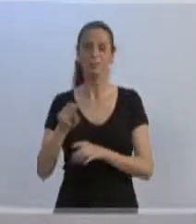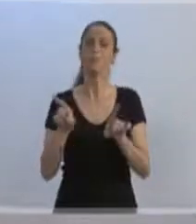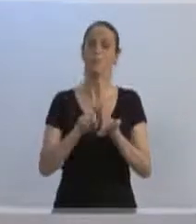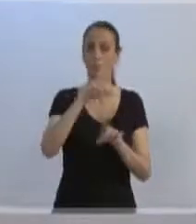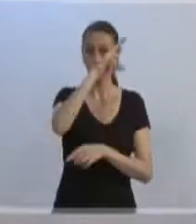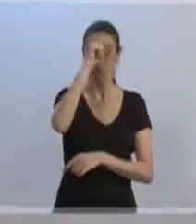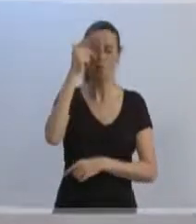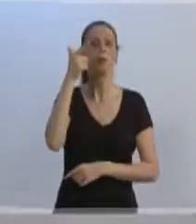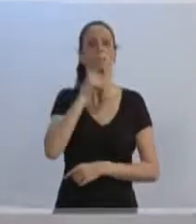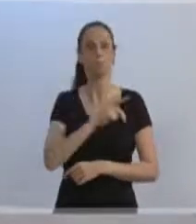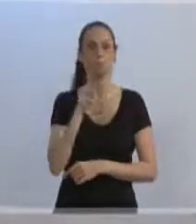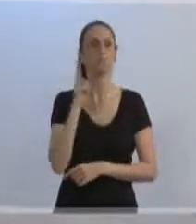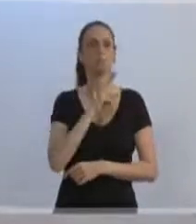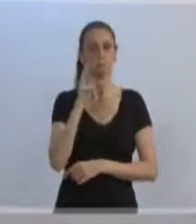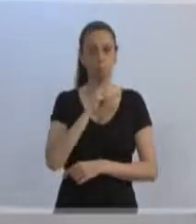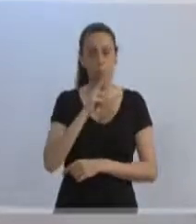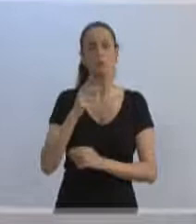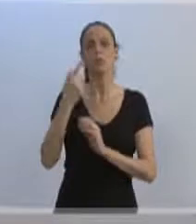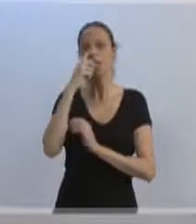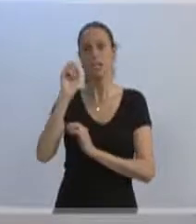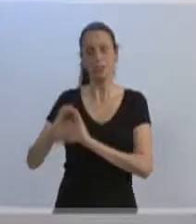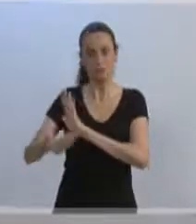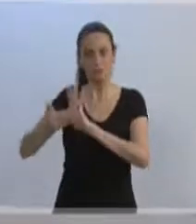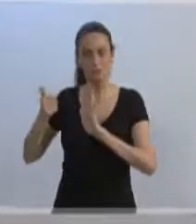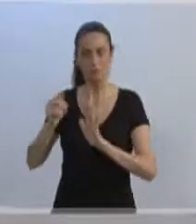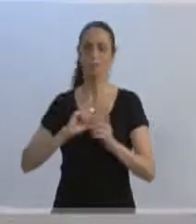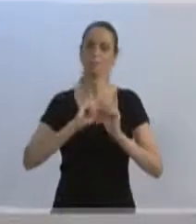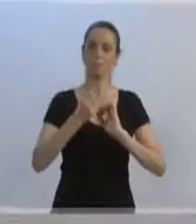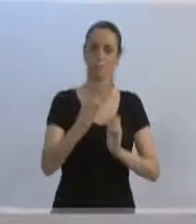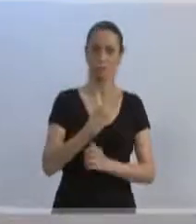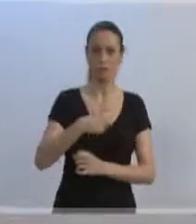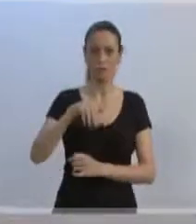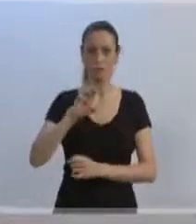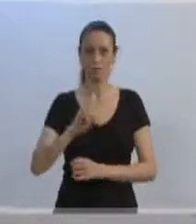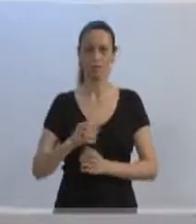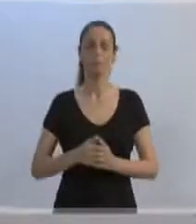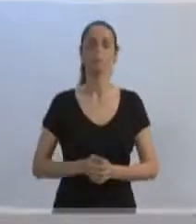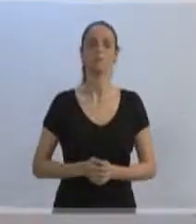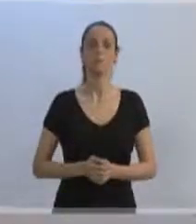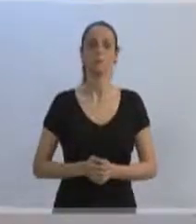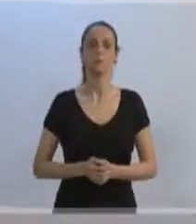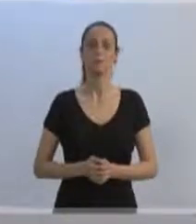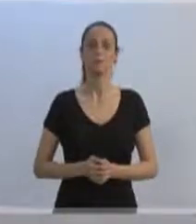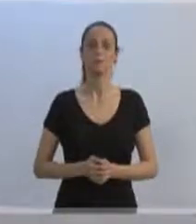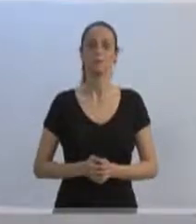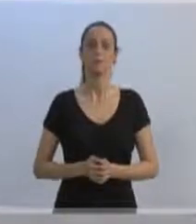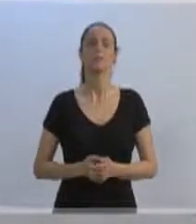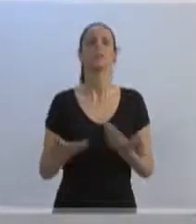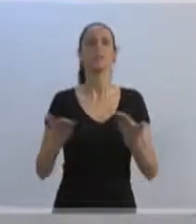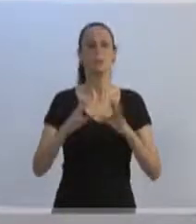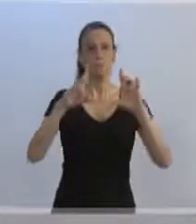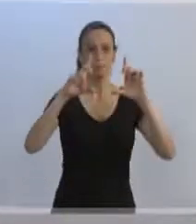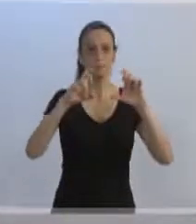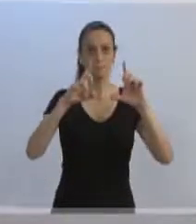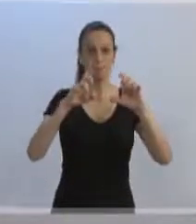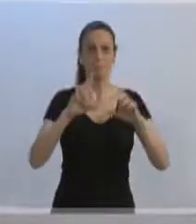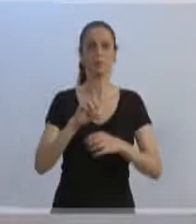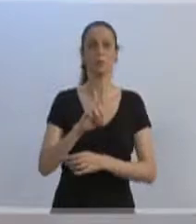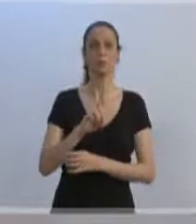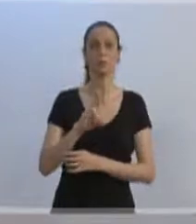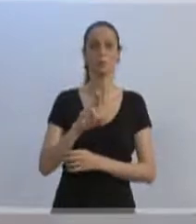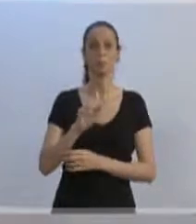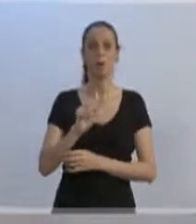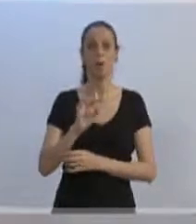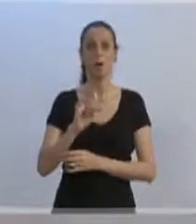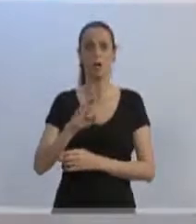agilizar a retirada desses entulhos na nossa rodovia você conhece o presidente é fotos do duathlon de domingo